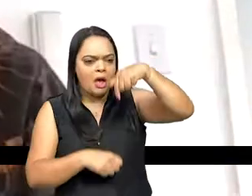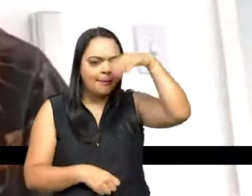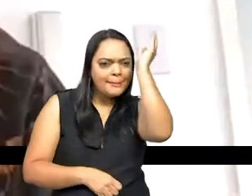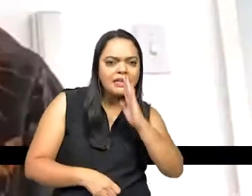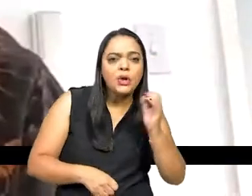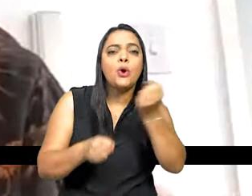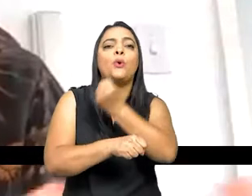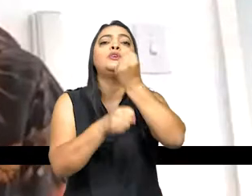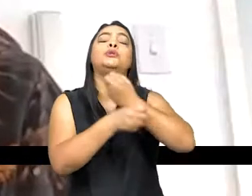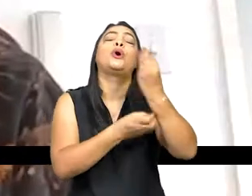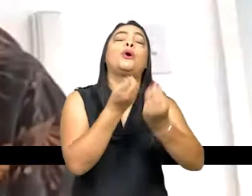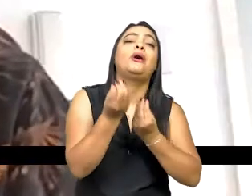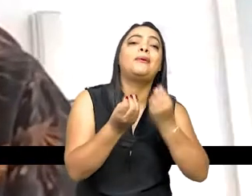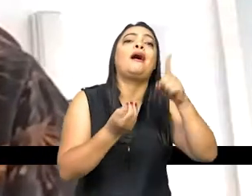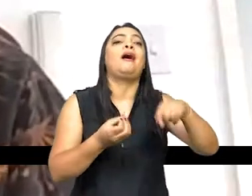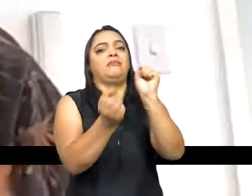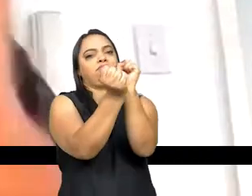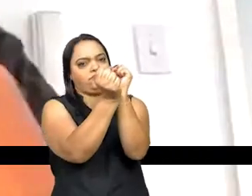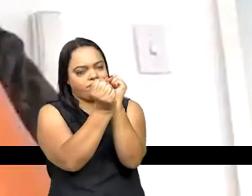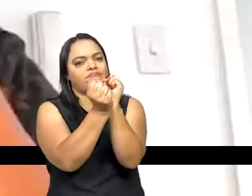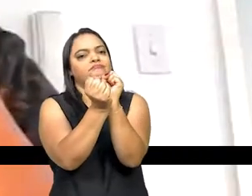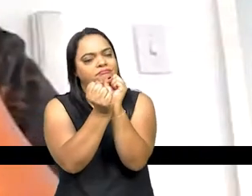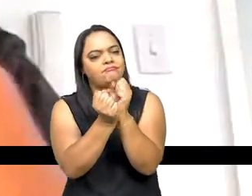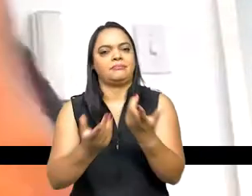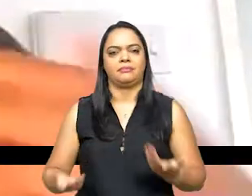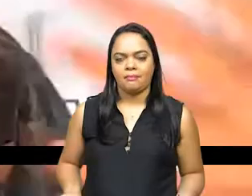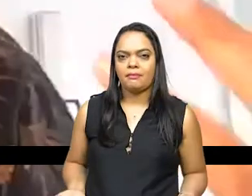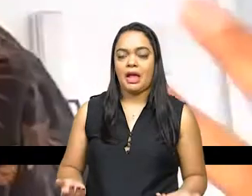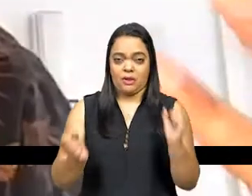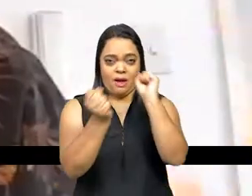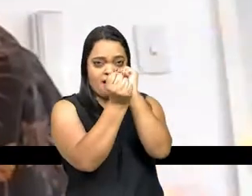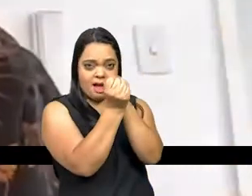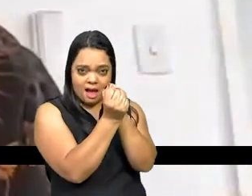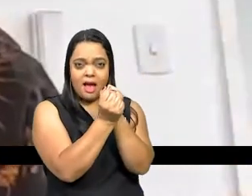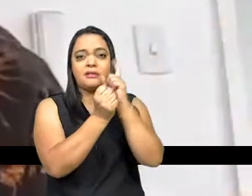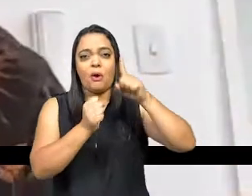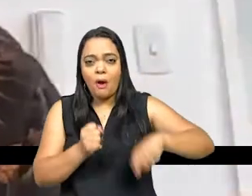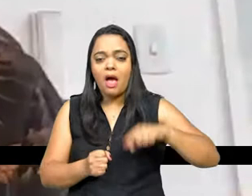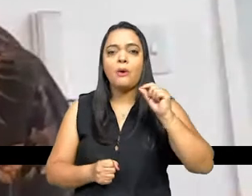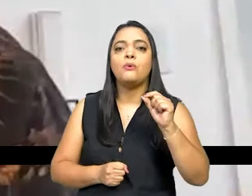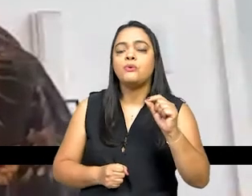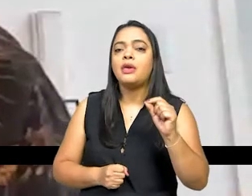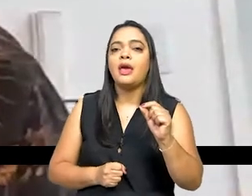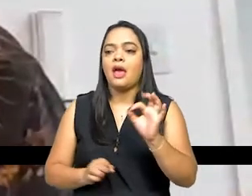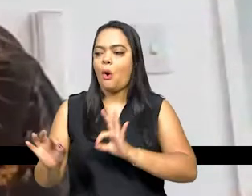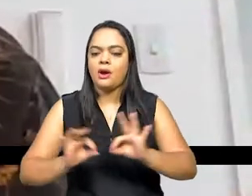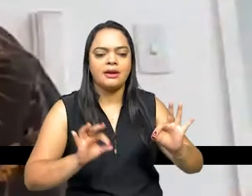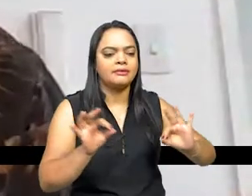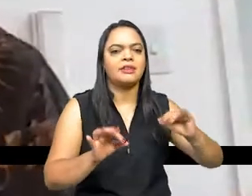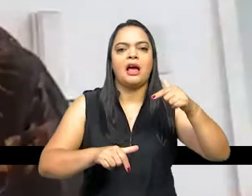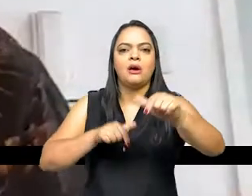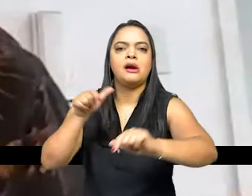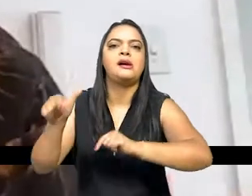escravidão. E esse processo, né, essa forma de organizar a mão de obra, a escravidão, ela é uma forma de organização de